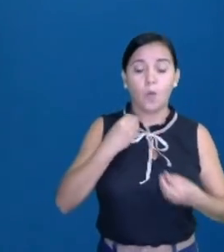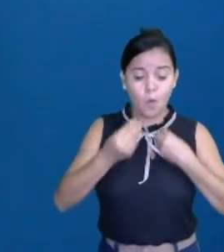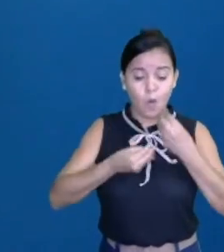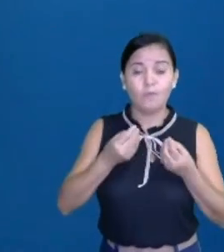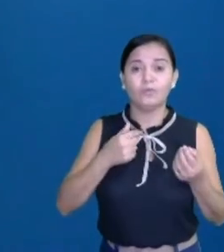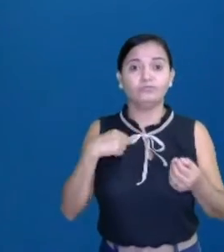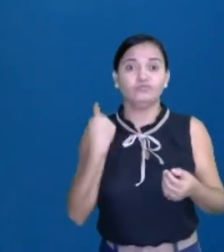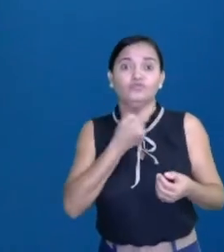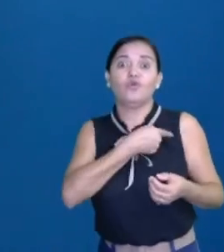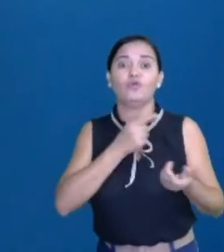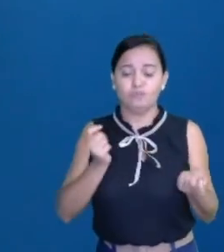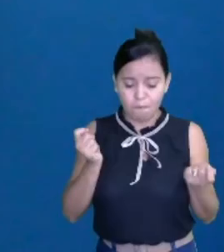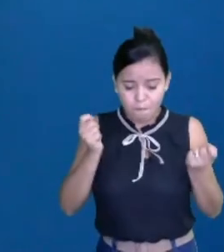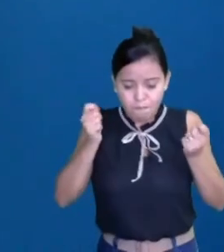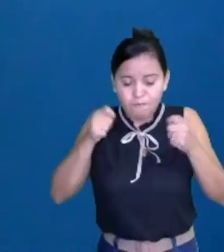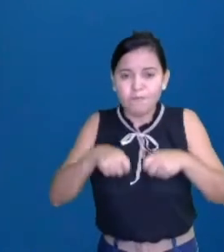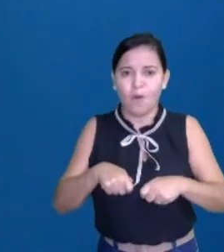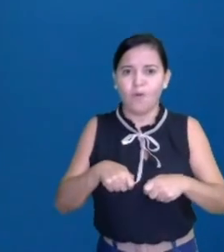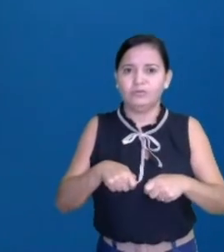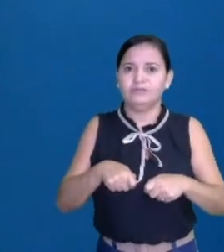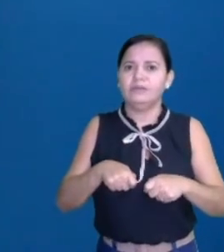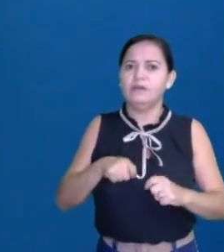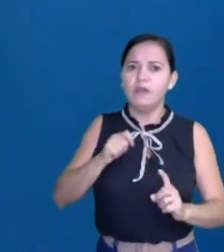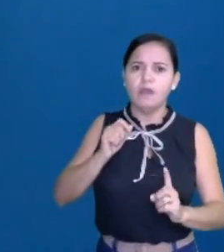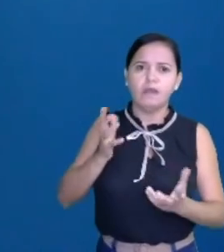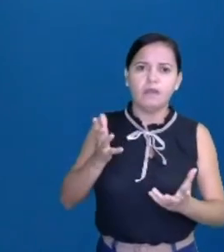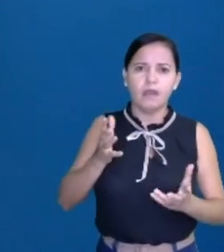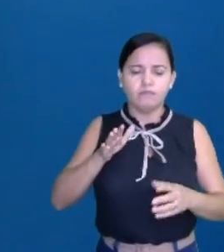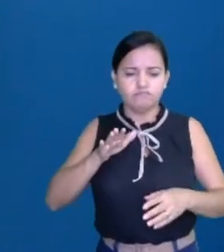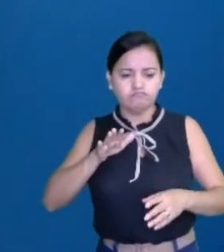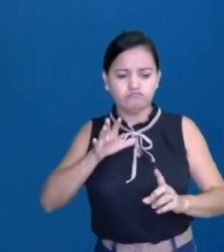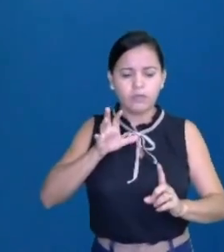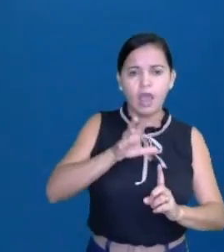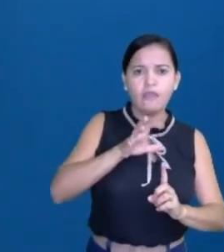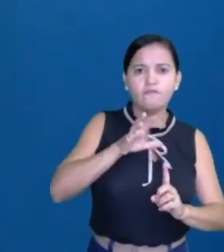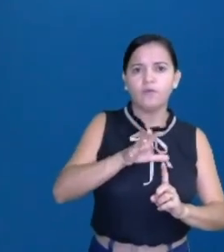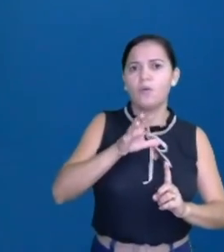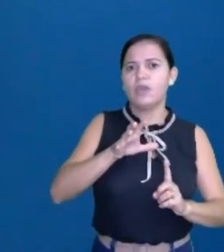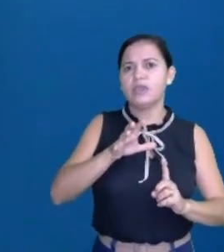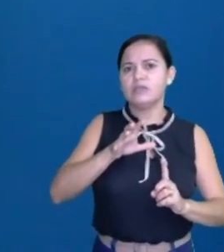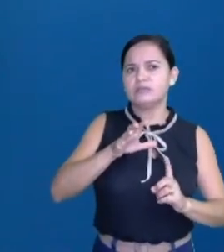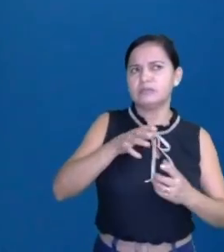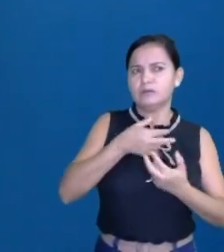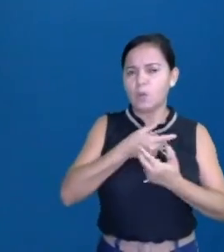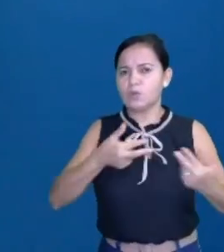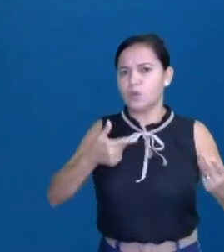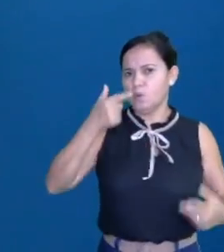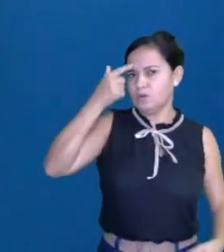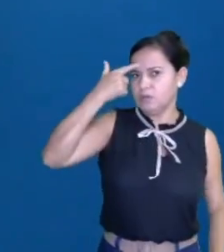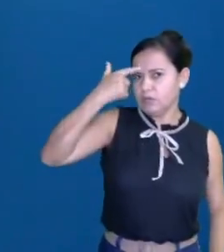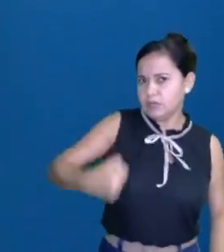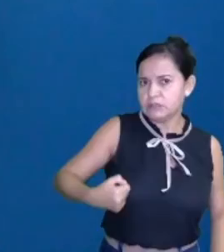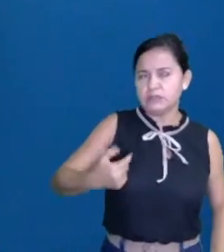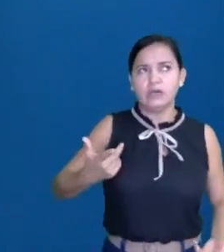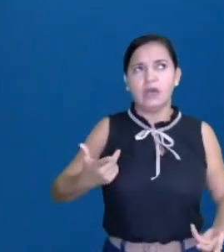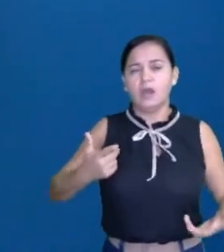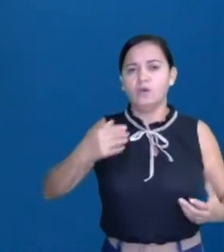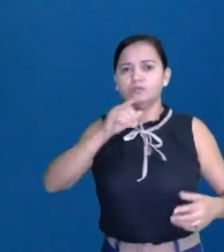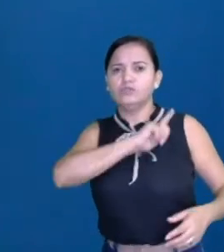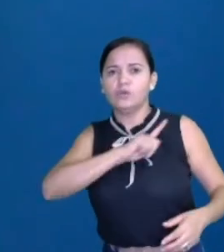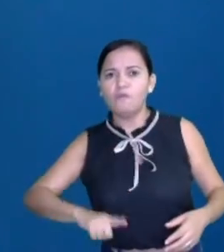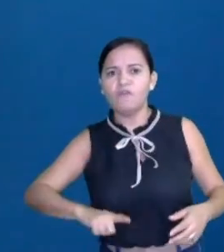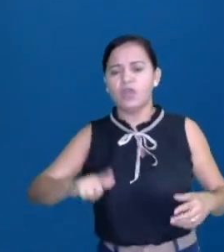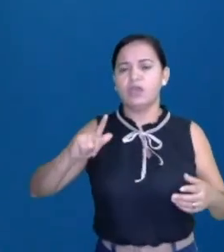de certa forma, impactar essas decisões que são governamentais, mas